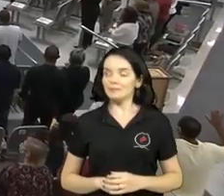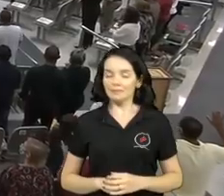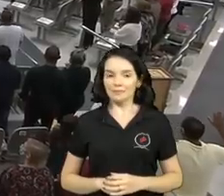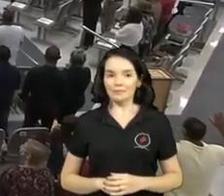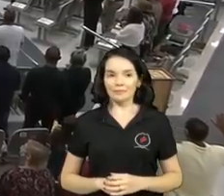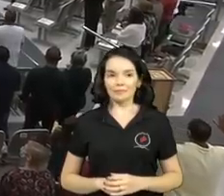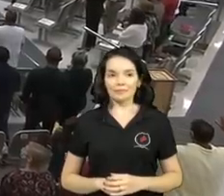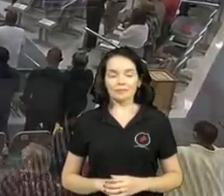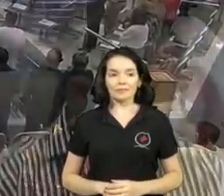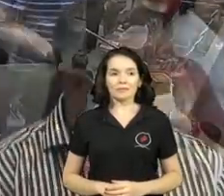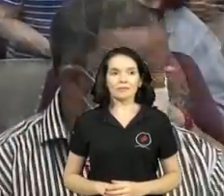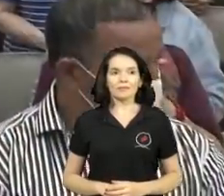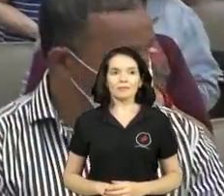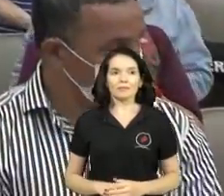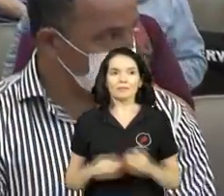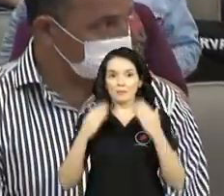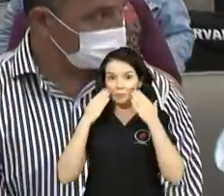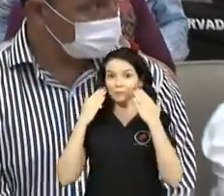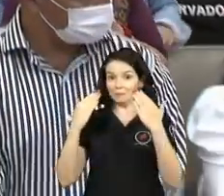Chega aqui à frente.